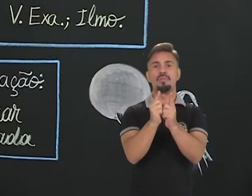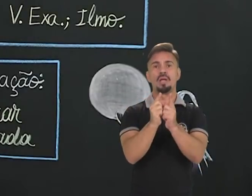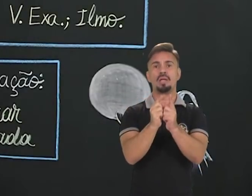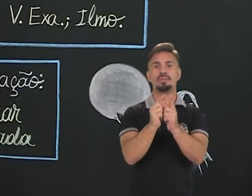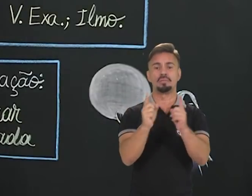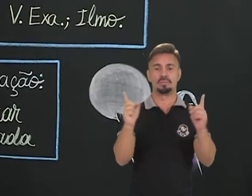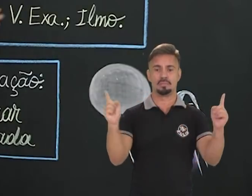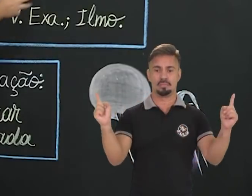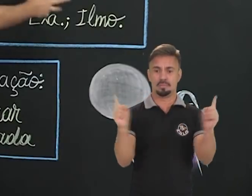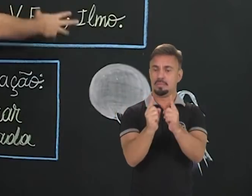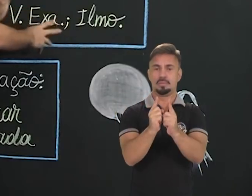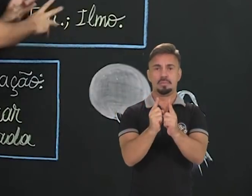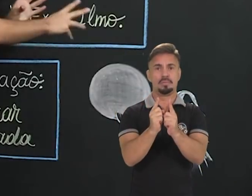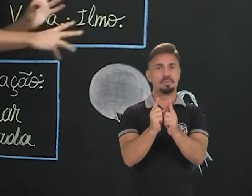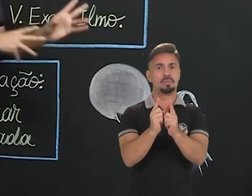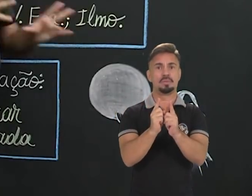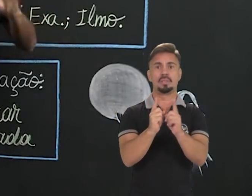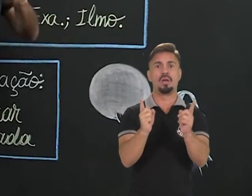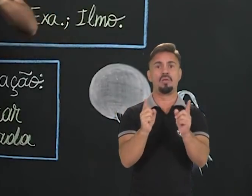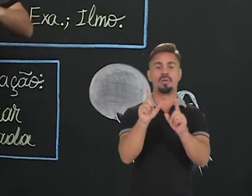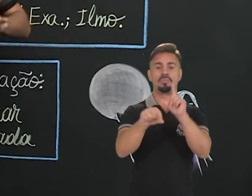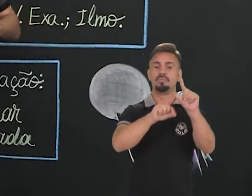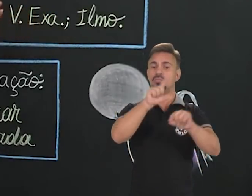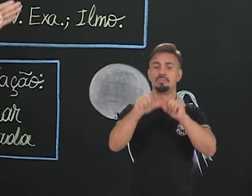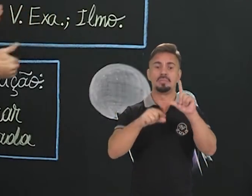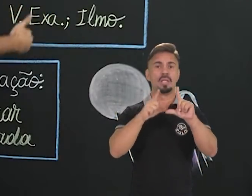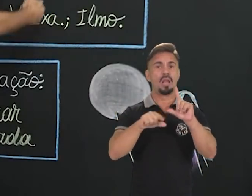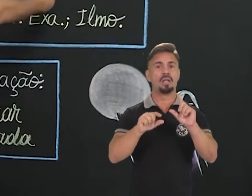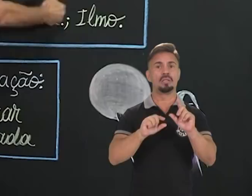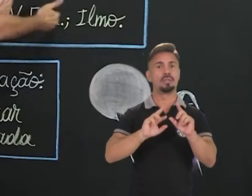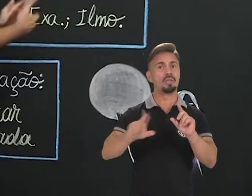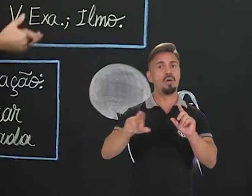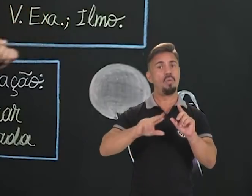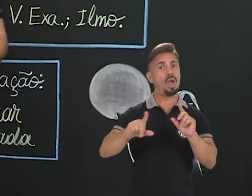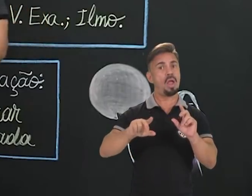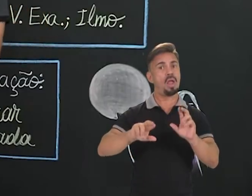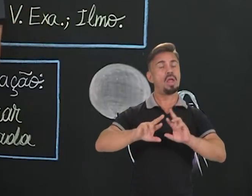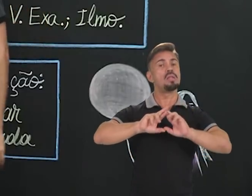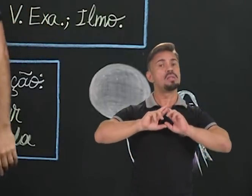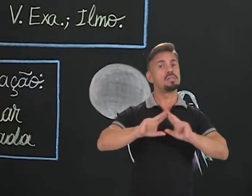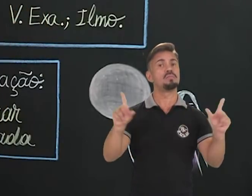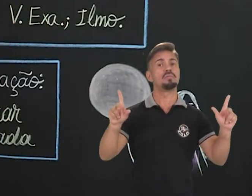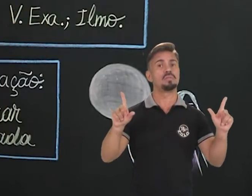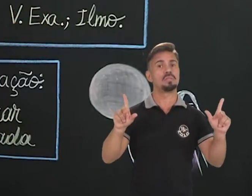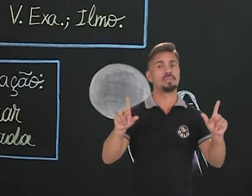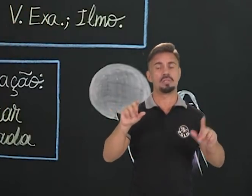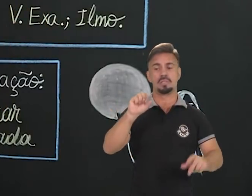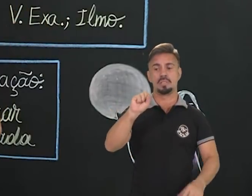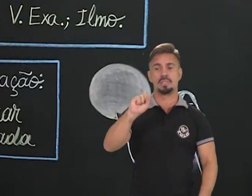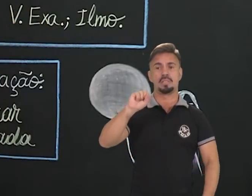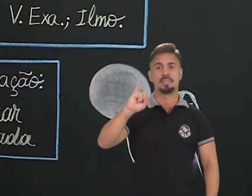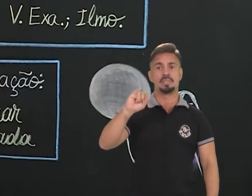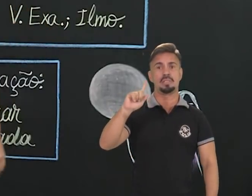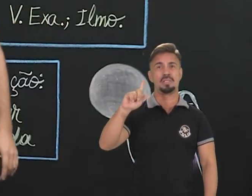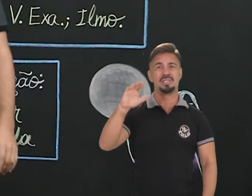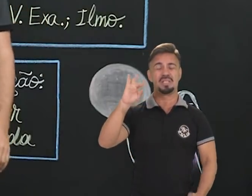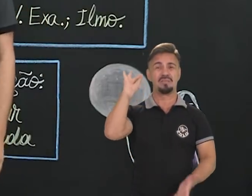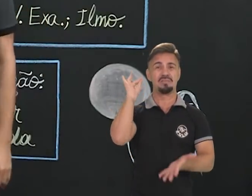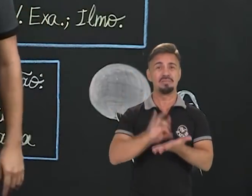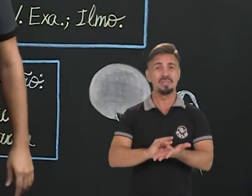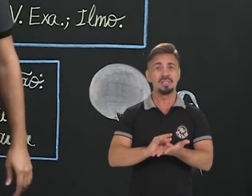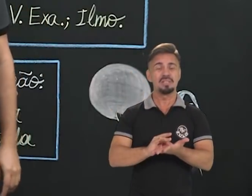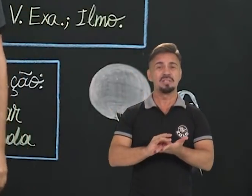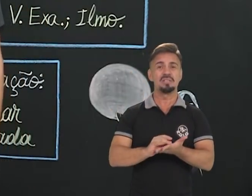é uma redução. É diferente da abreviatura, que faz uma escolha de algumas letras para montar essa redução. A sigla se baseia, de